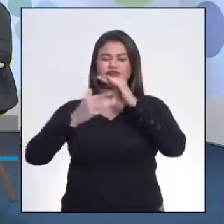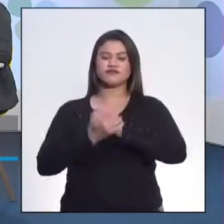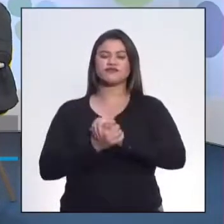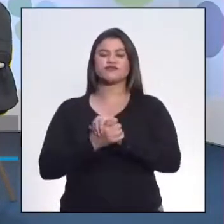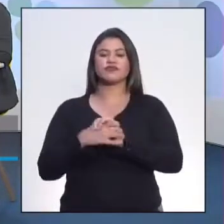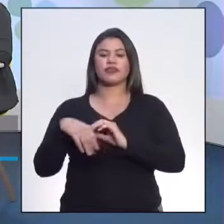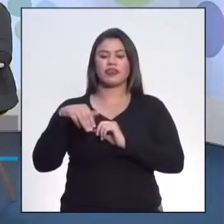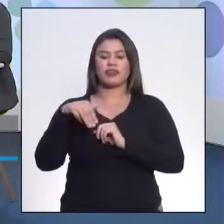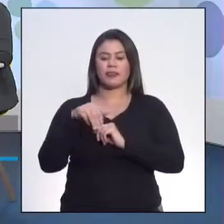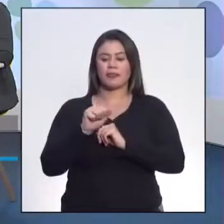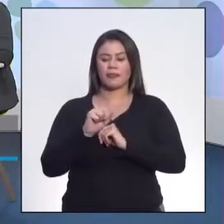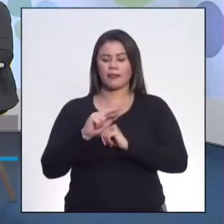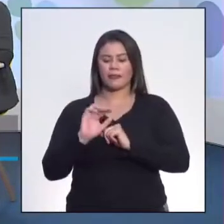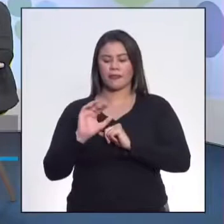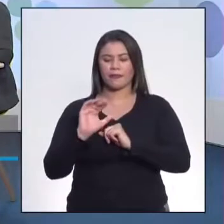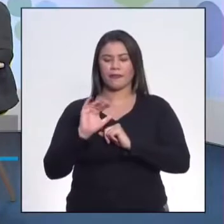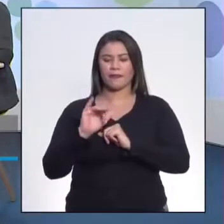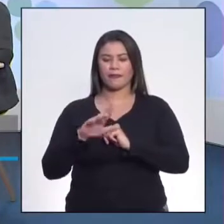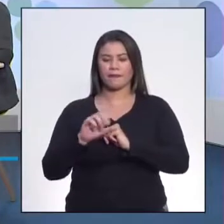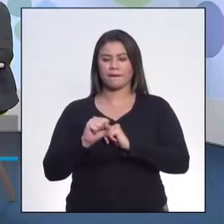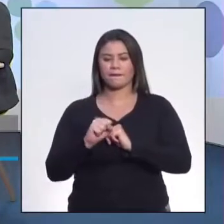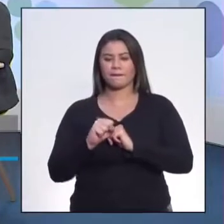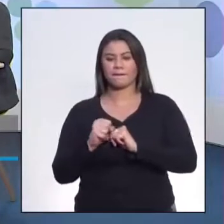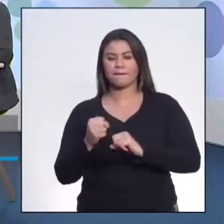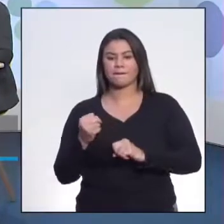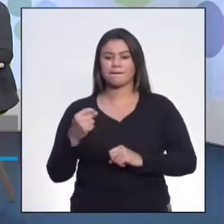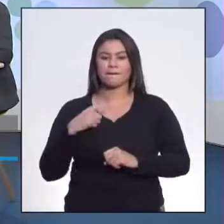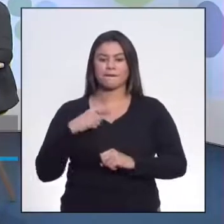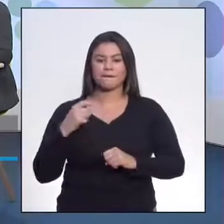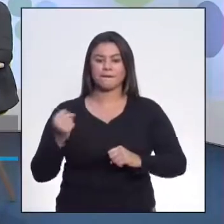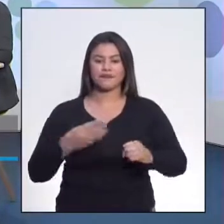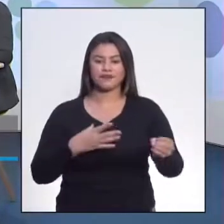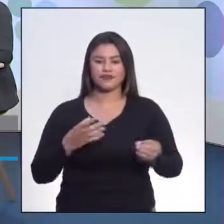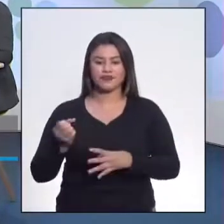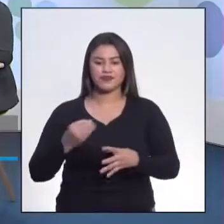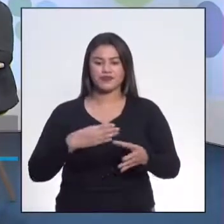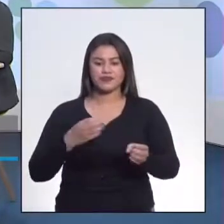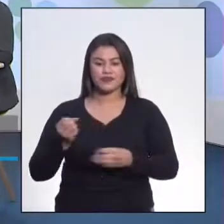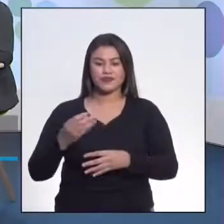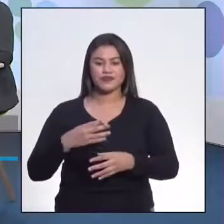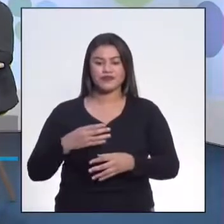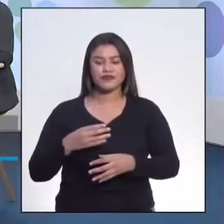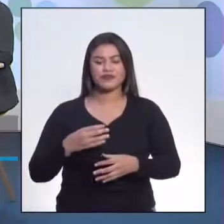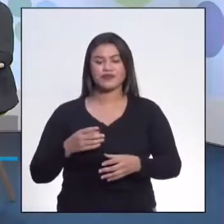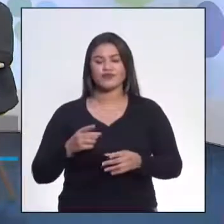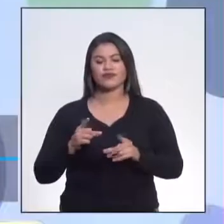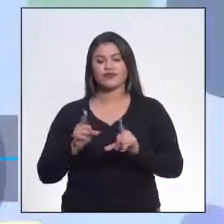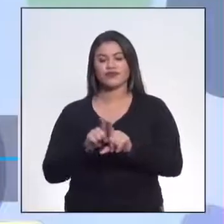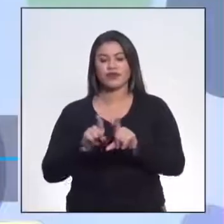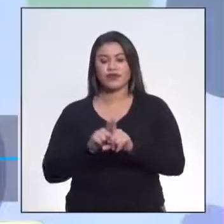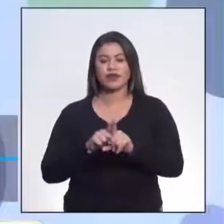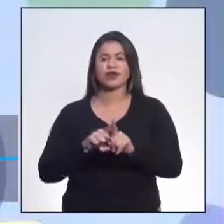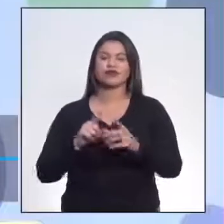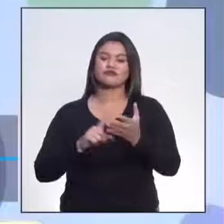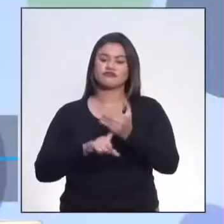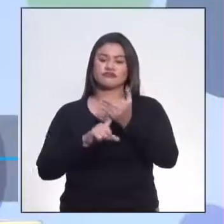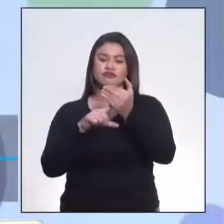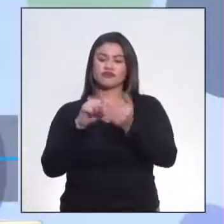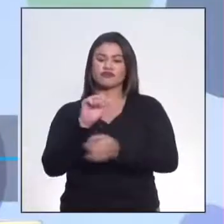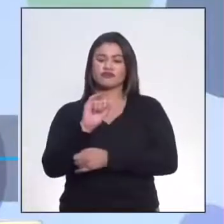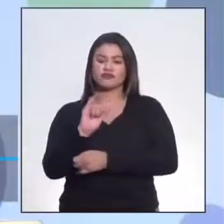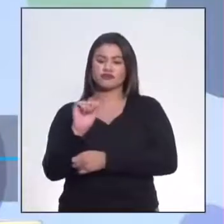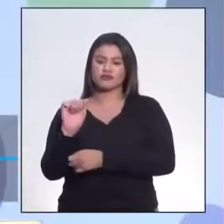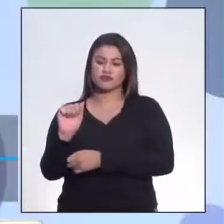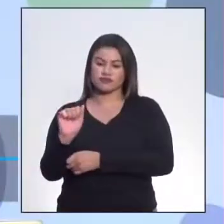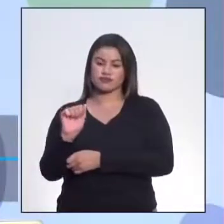a Marisa, ela trouxe novos conhecimentos e também associou a questão da inteligência artificial. E